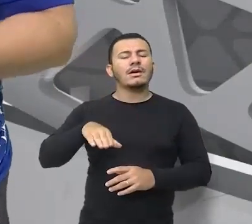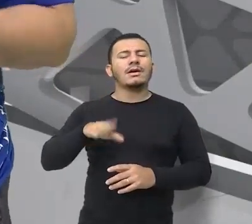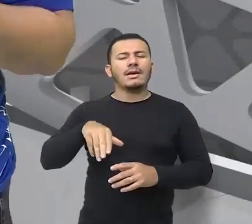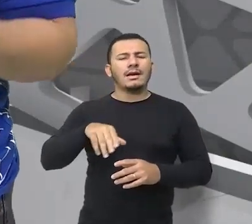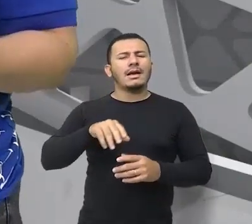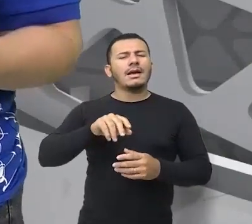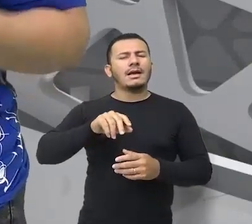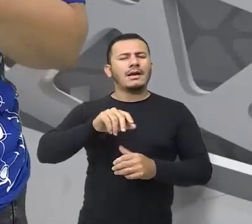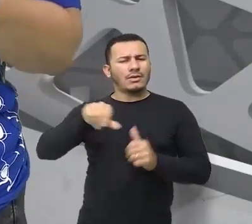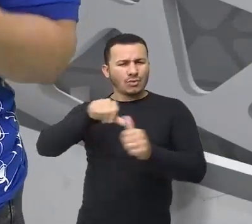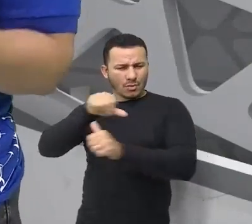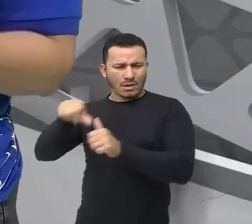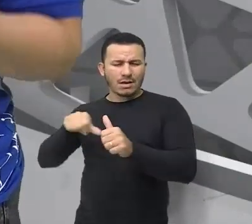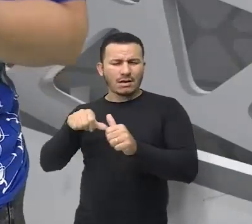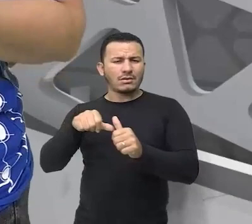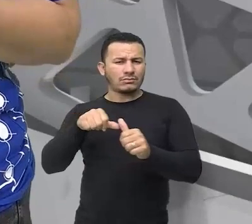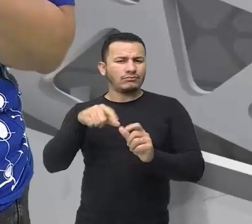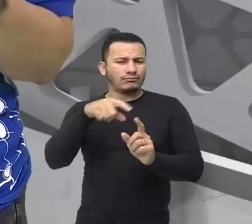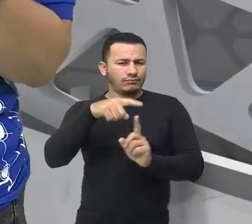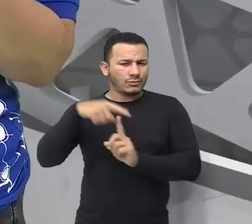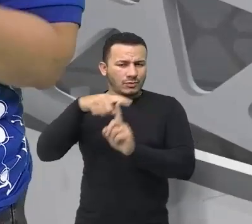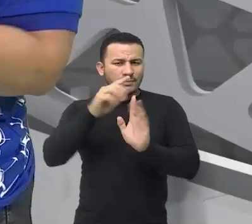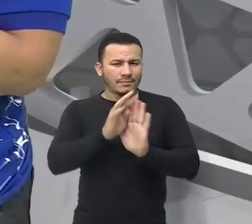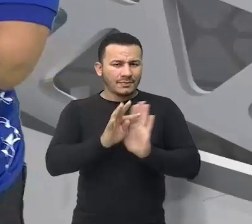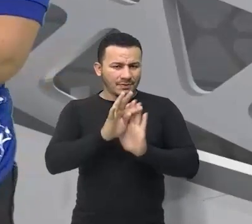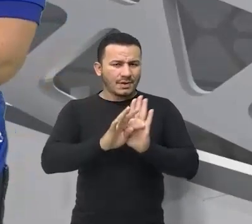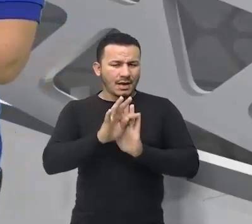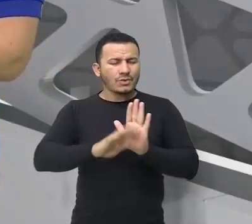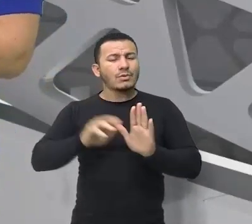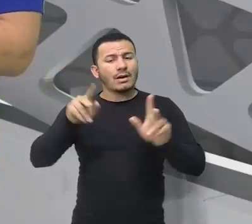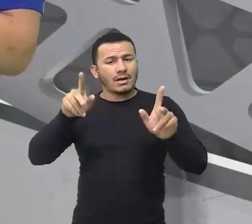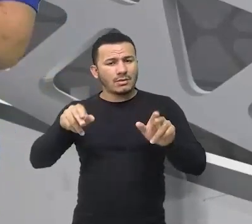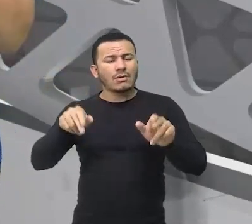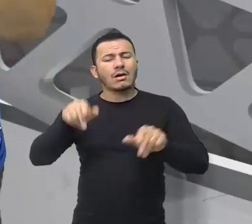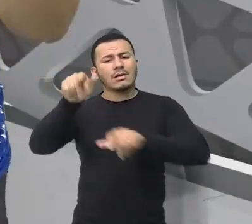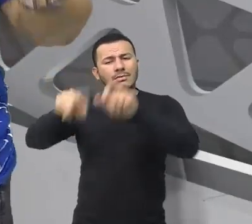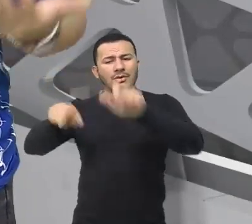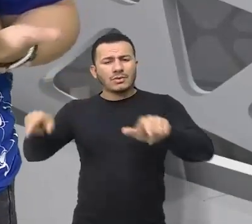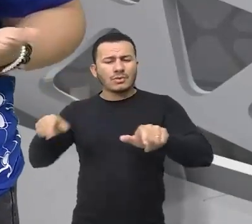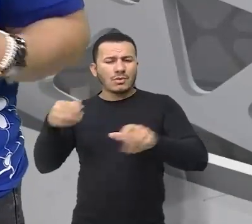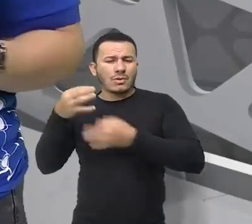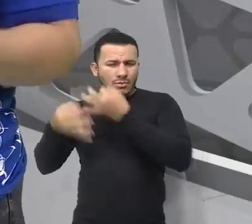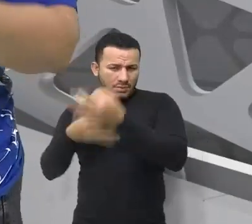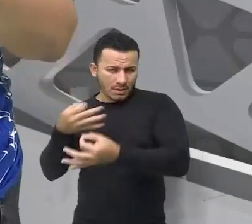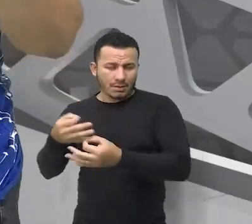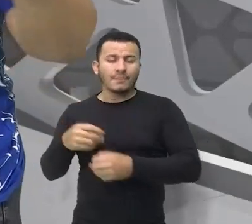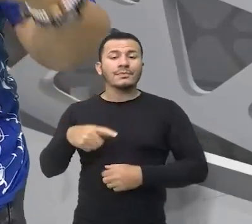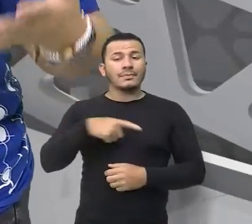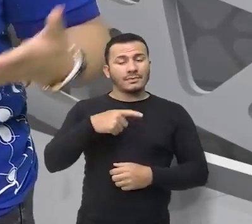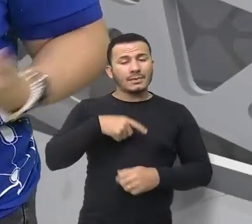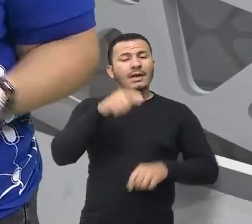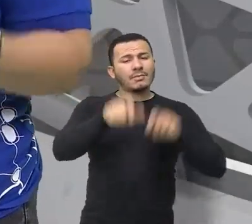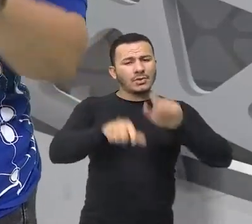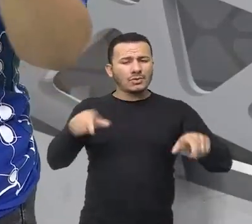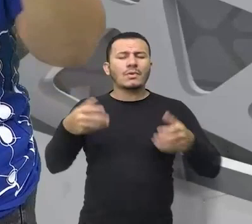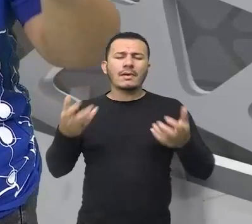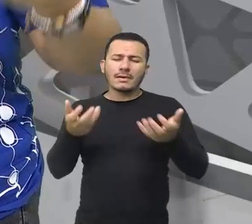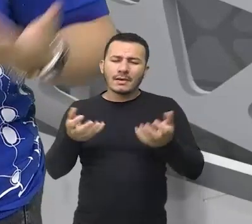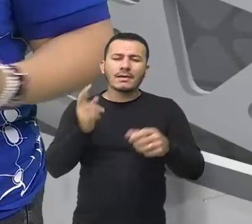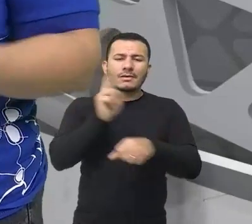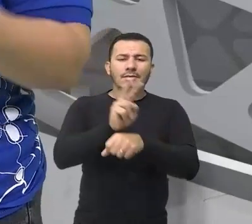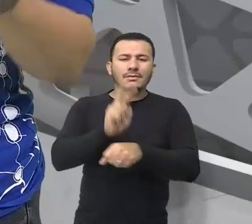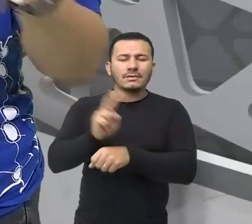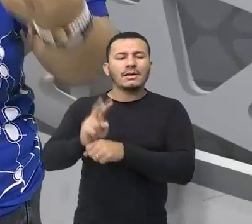daqui, é como a gente observa, né? Muita gente quer abraçar causas de preservação do